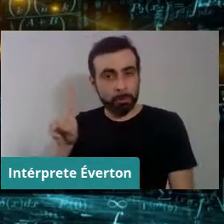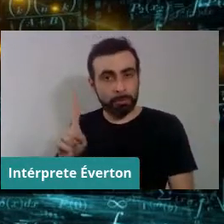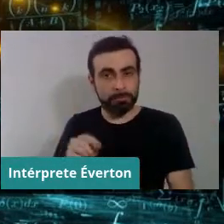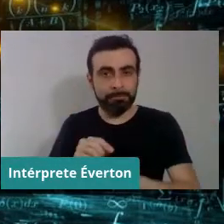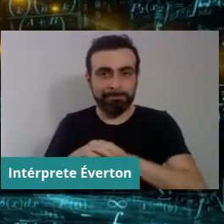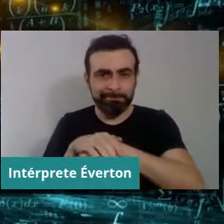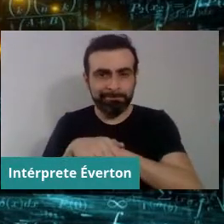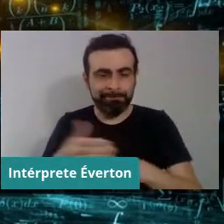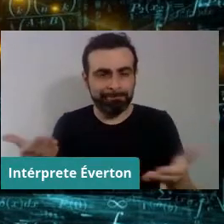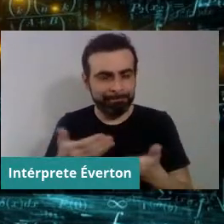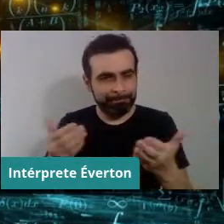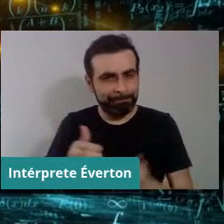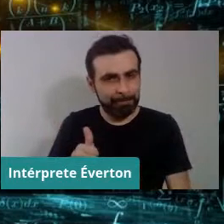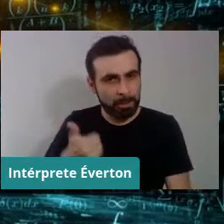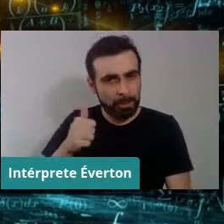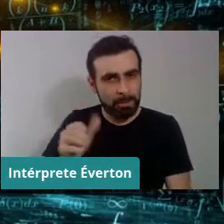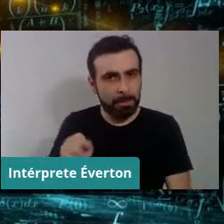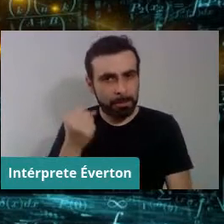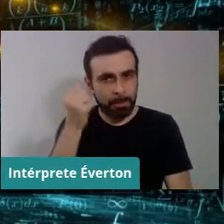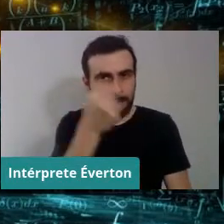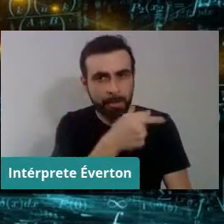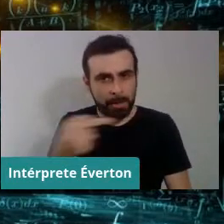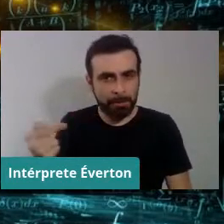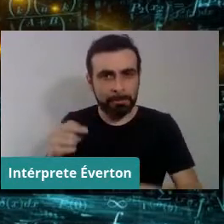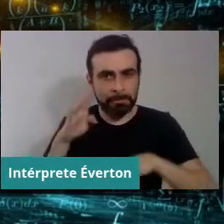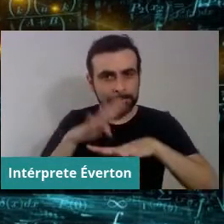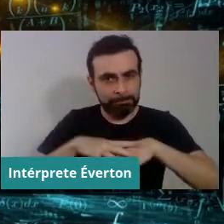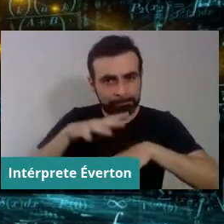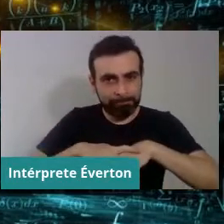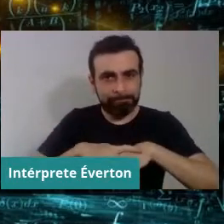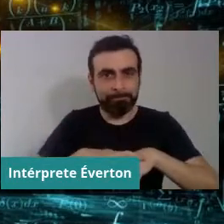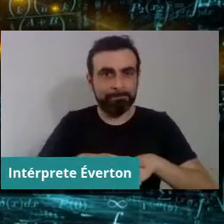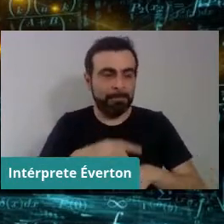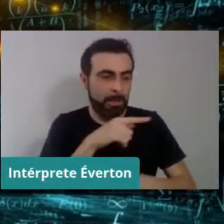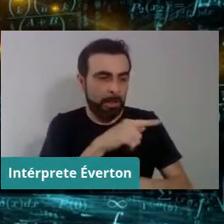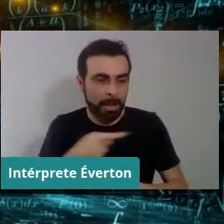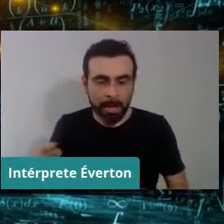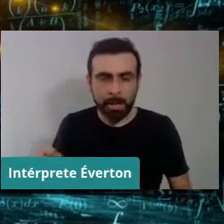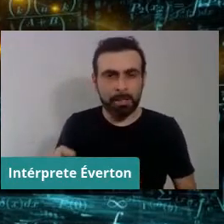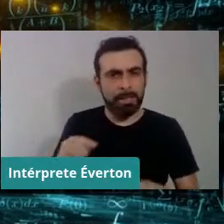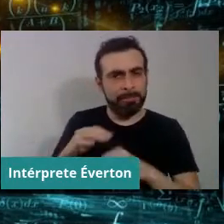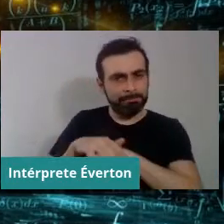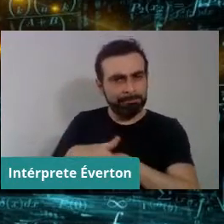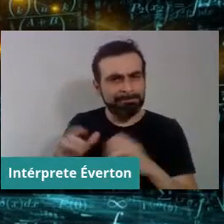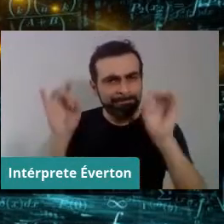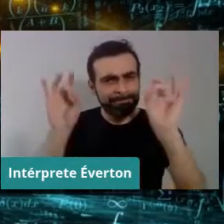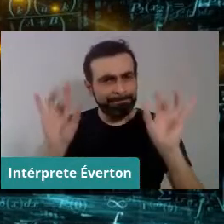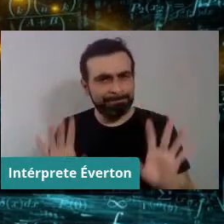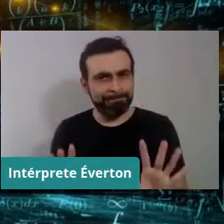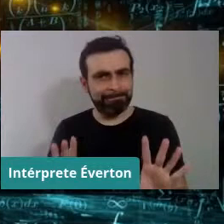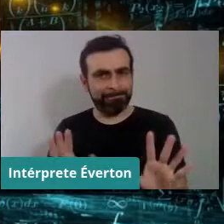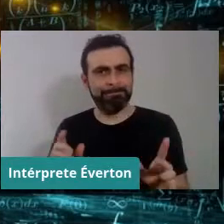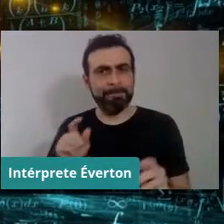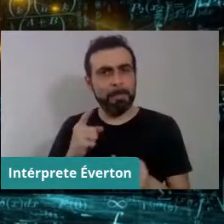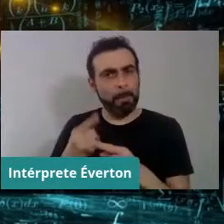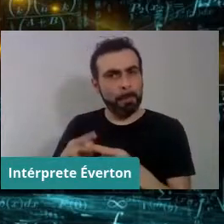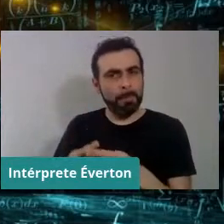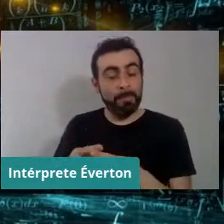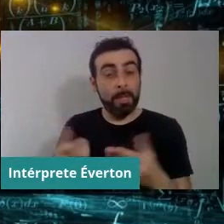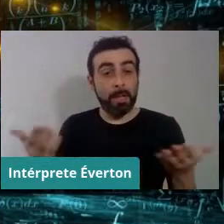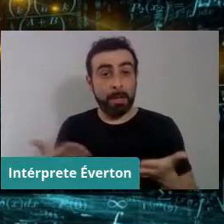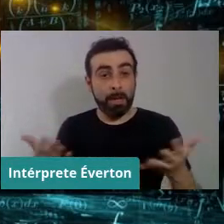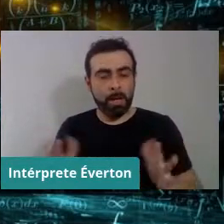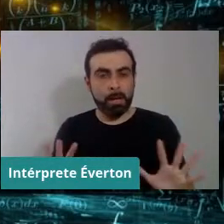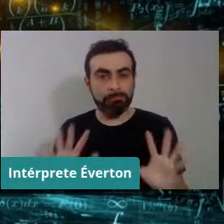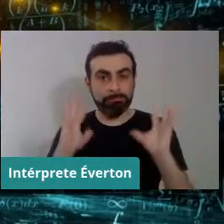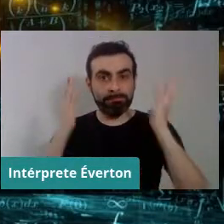nossa 18ª Semana da Matemática. Uma grande noite. A noite em que